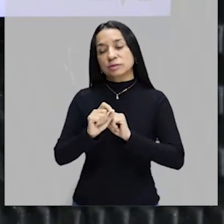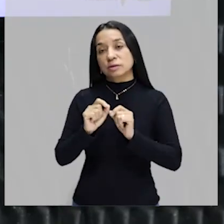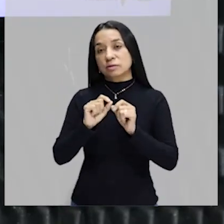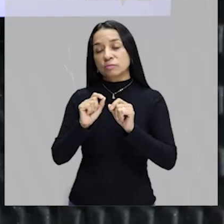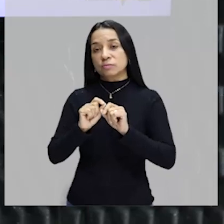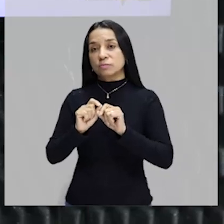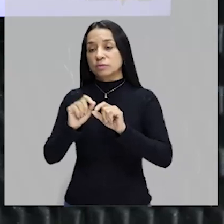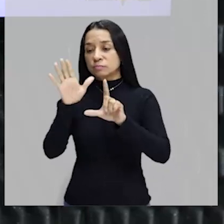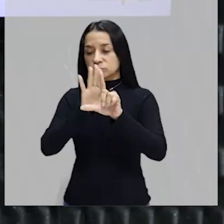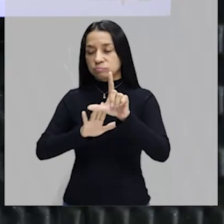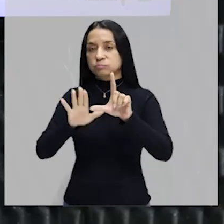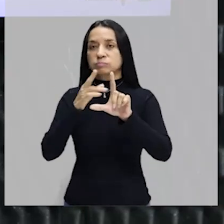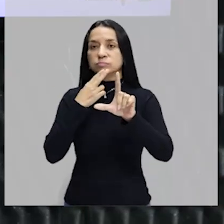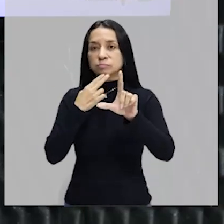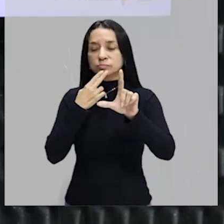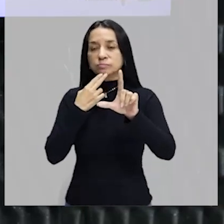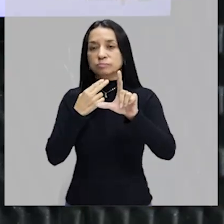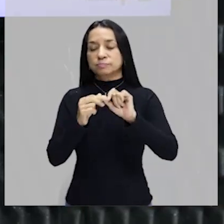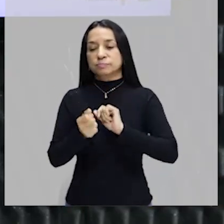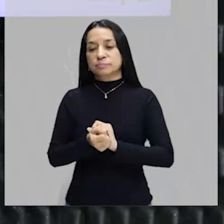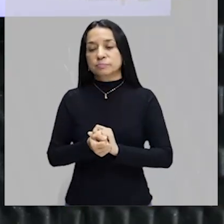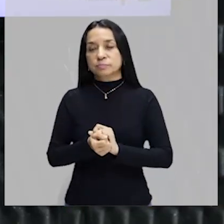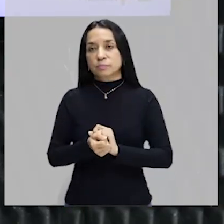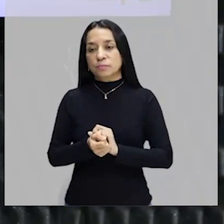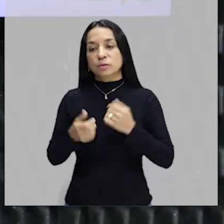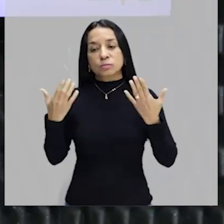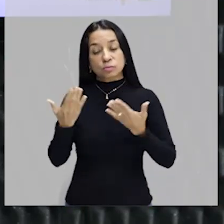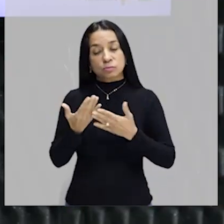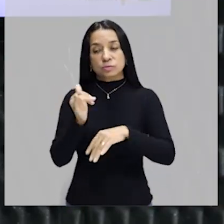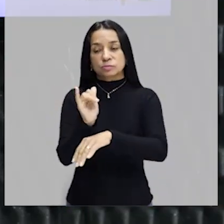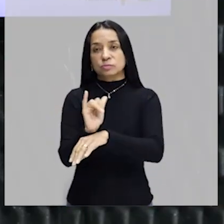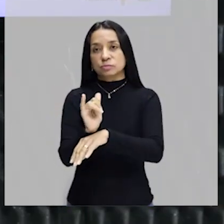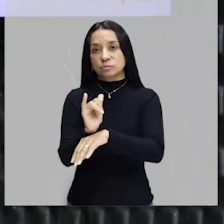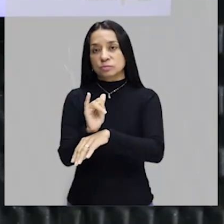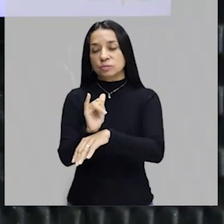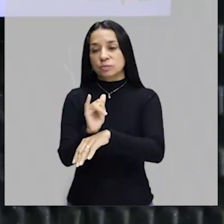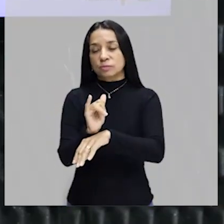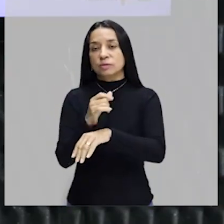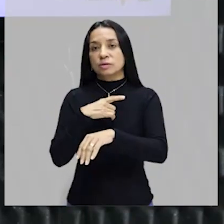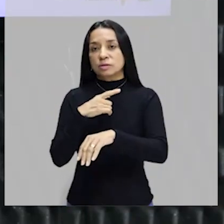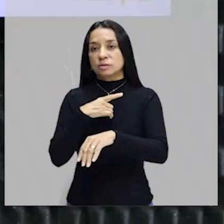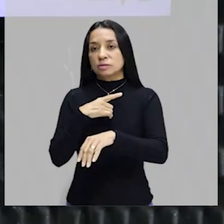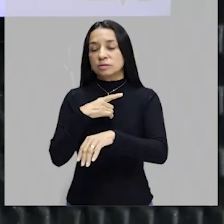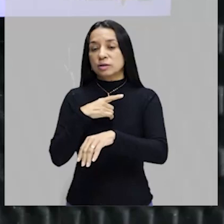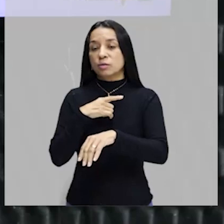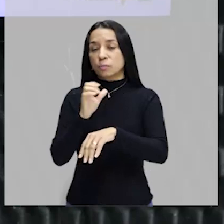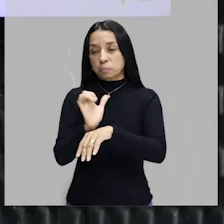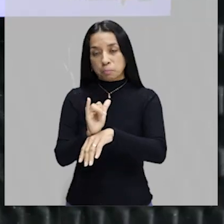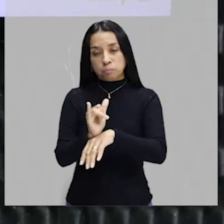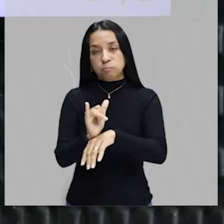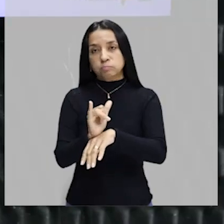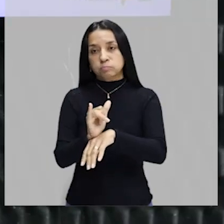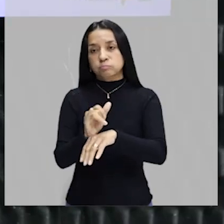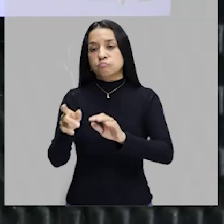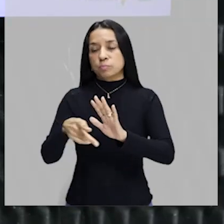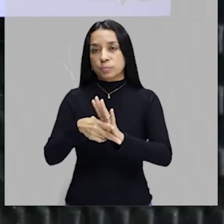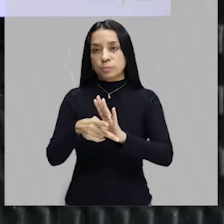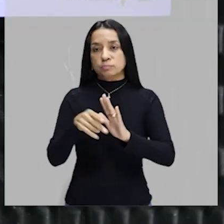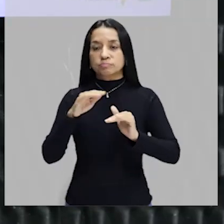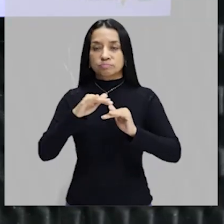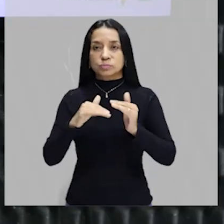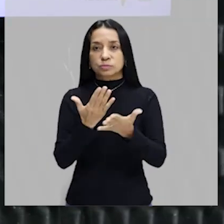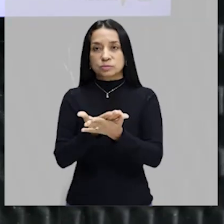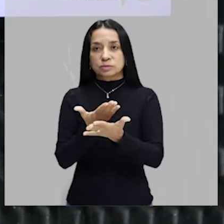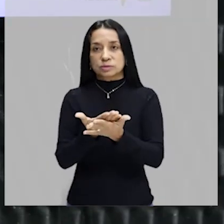pela plataforma Gonçalves Dias. Nós estamos no YouTube, tá? Temos um canal próprio no YouTube com todas as aulas